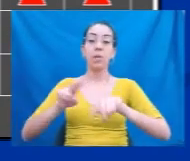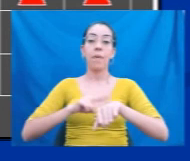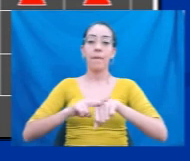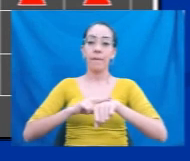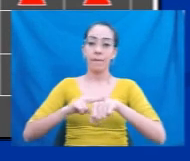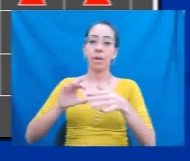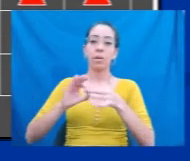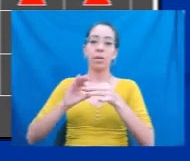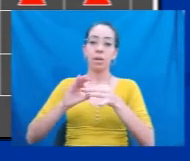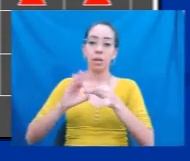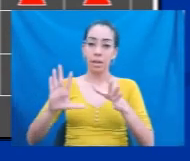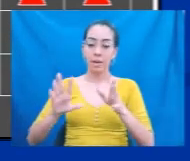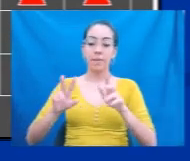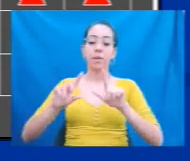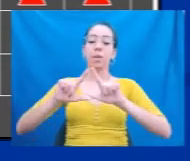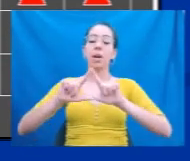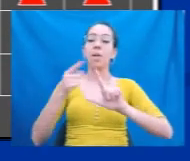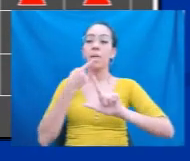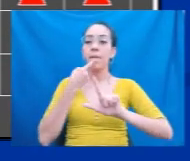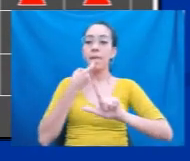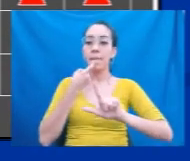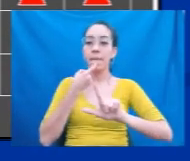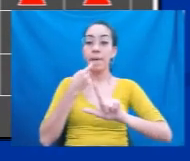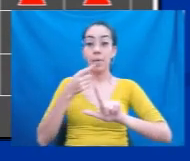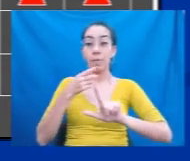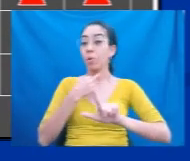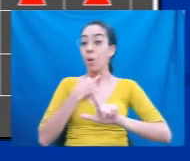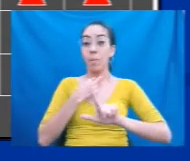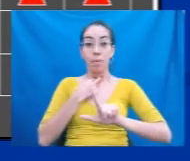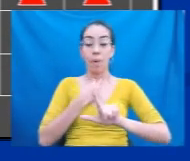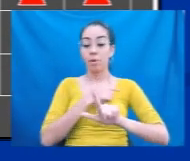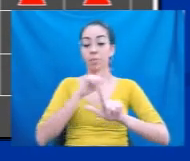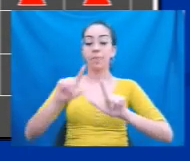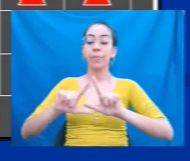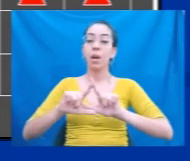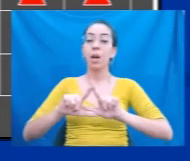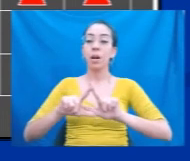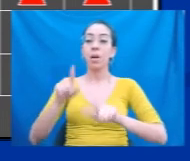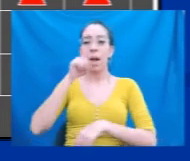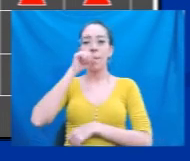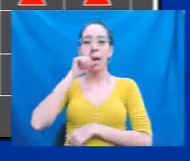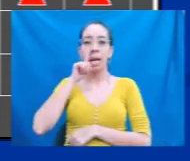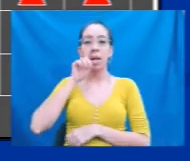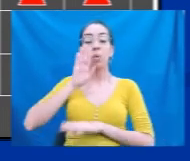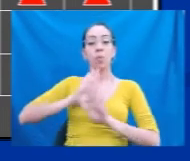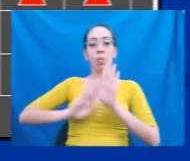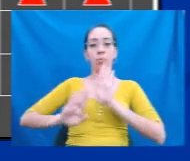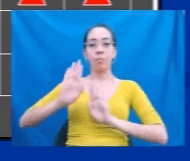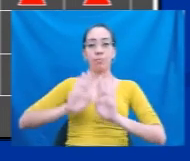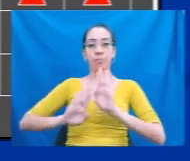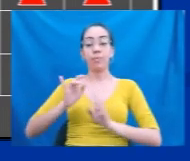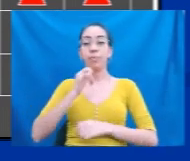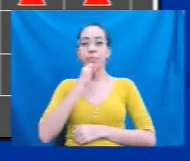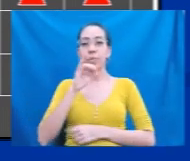O verde é o que está autorizado, o vermelho é o proibido e o amarelo são as precauções. Então, se eu tenho aqui um produto que